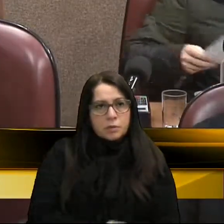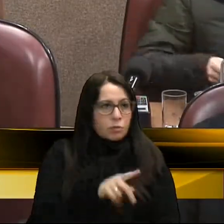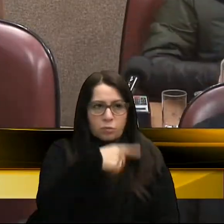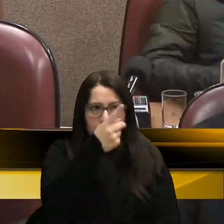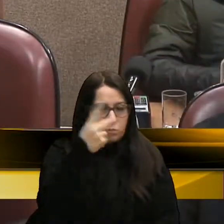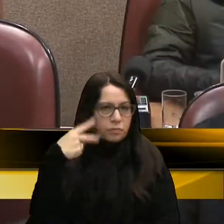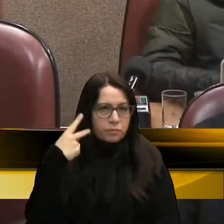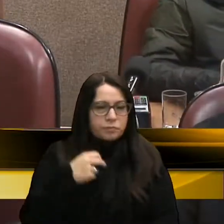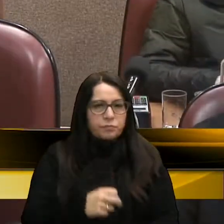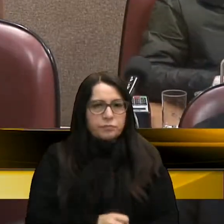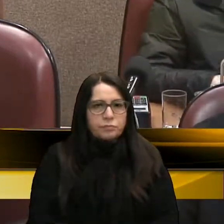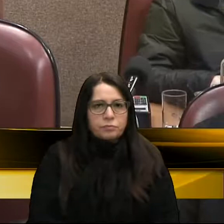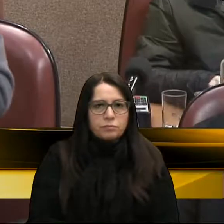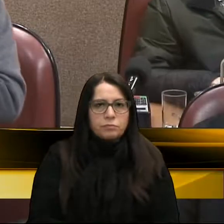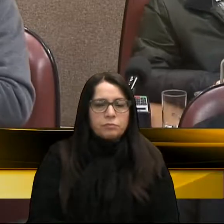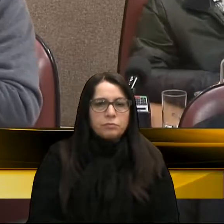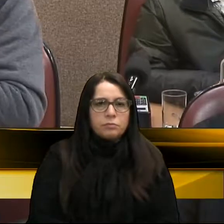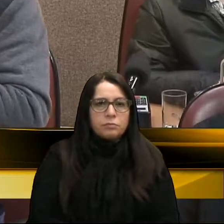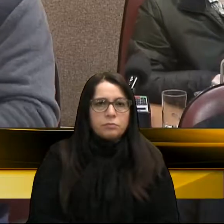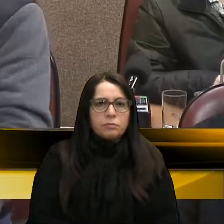outros vereadores.